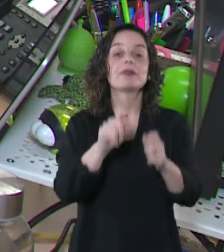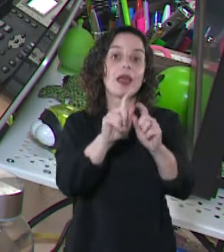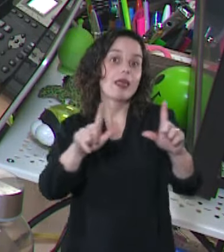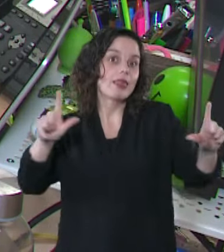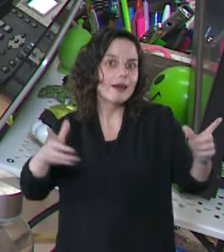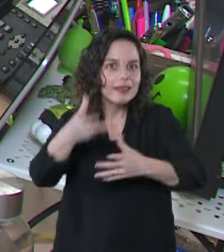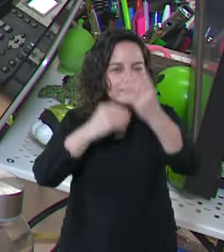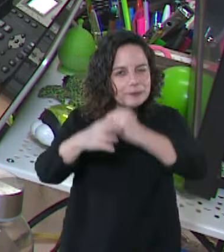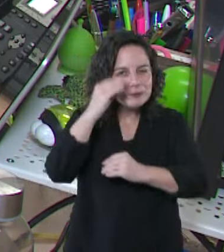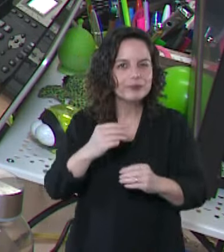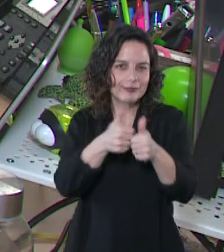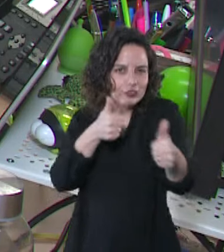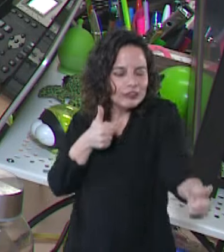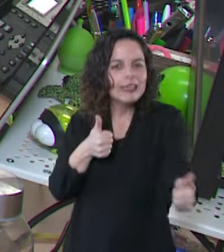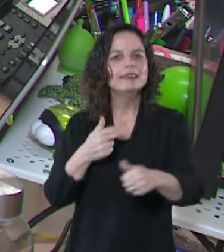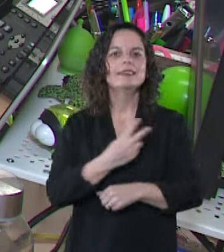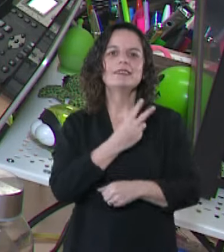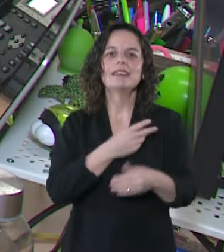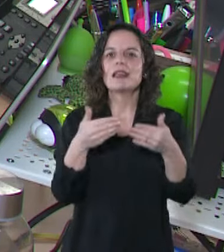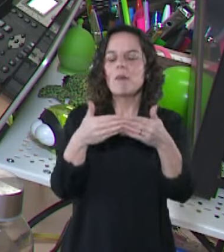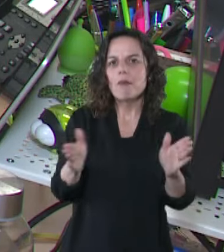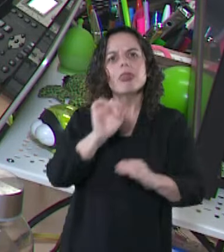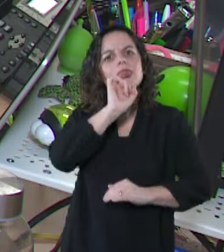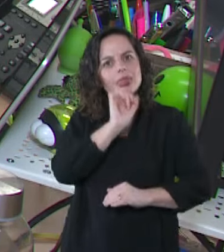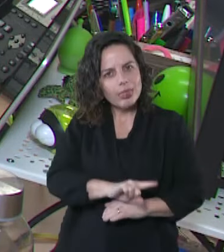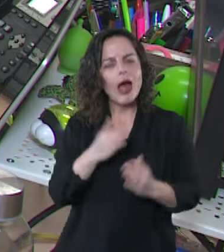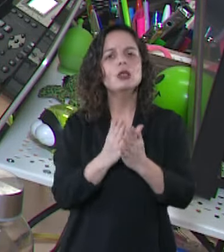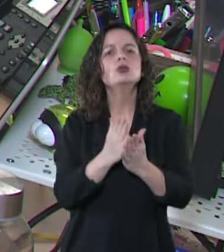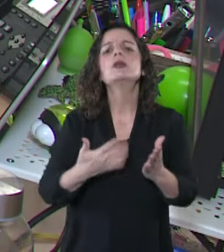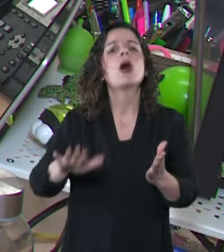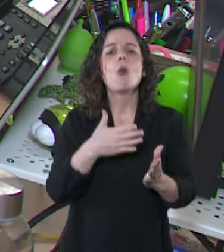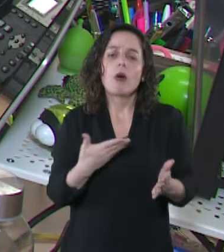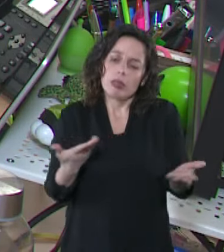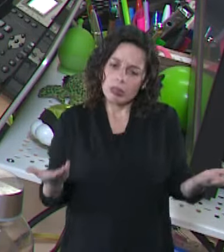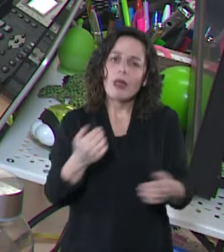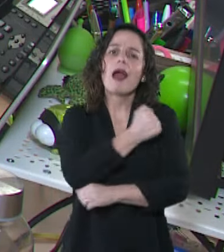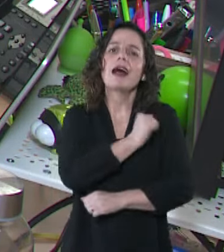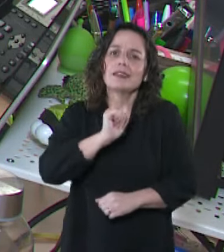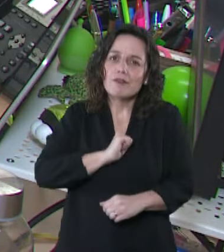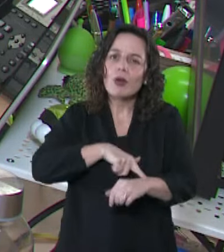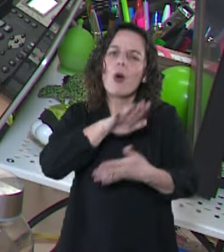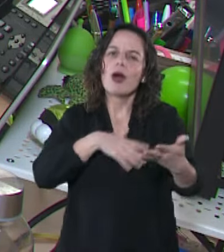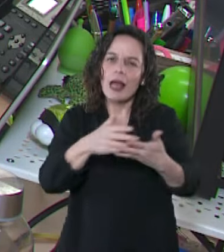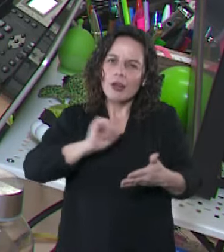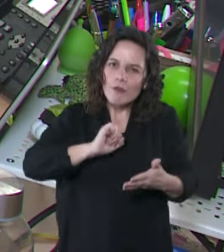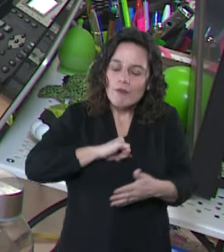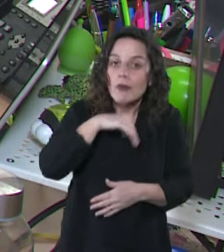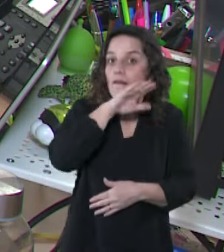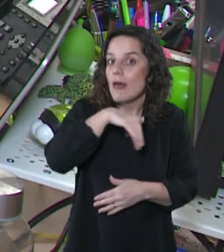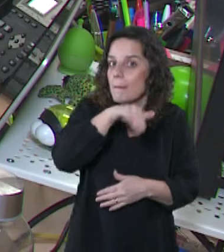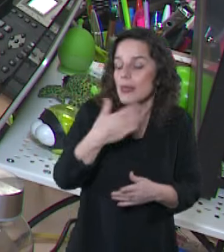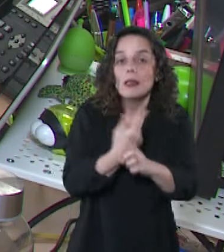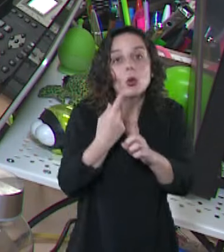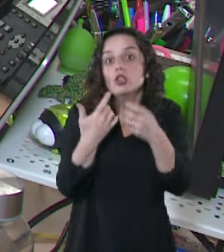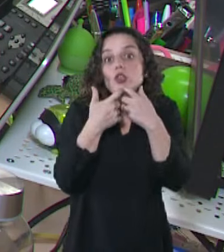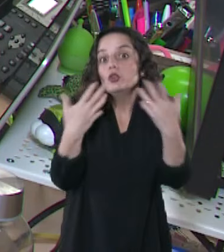na Universidade Aberta, o poder estudar em casa, com o meu horário, com as minhas família, com as minhas